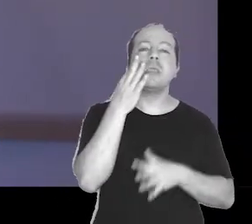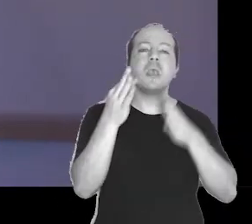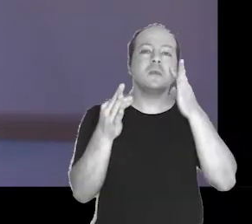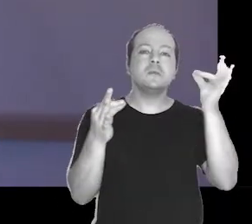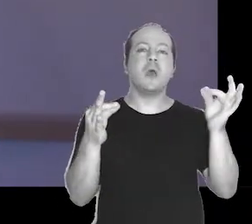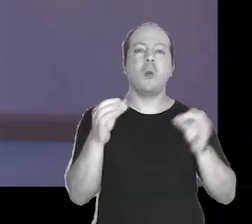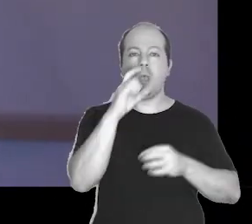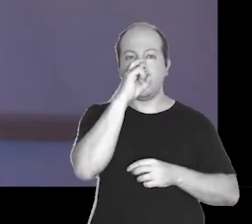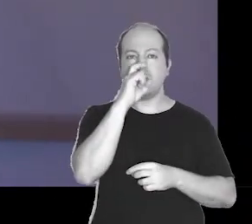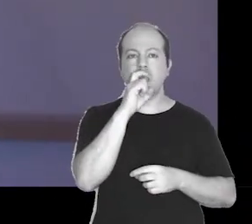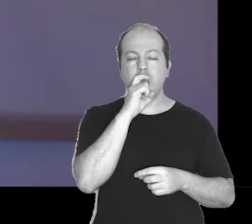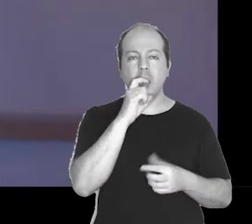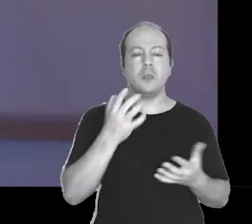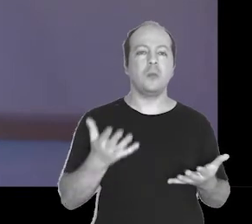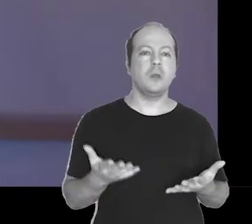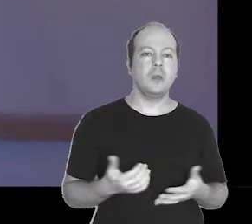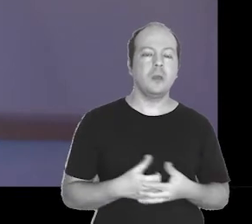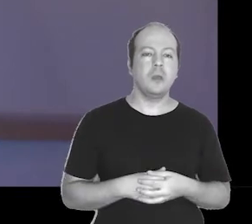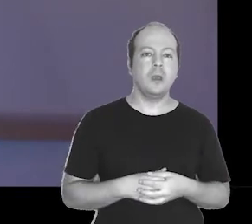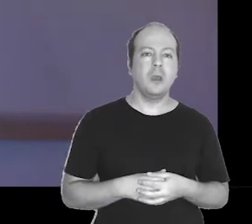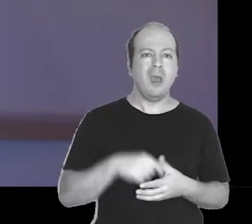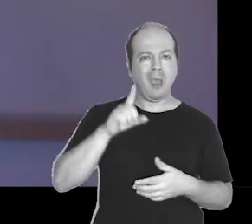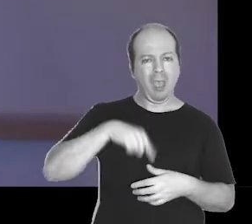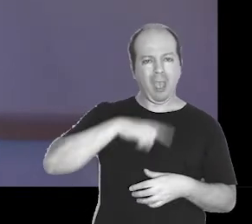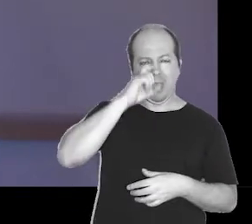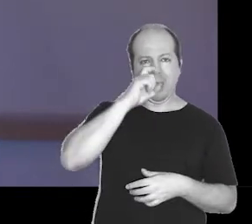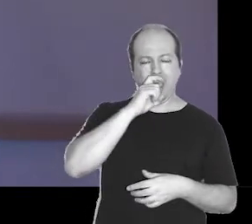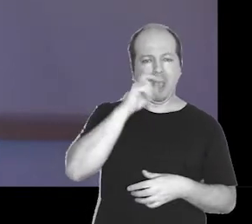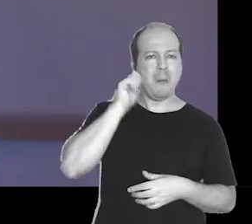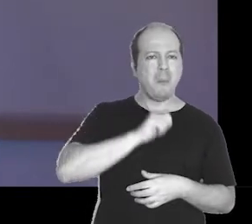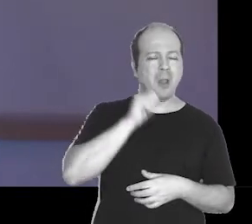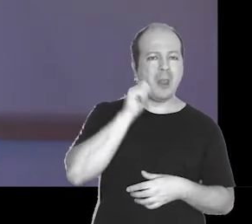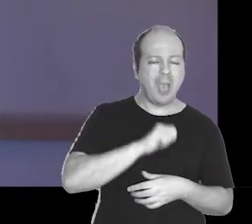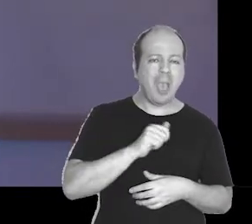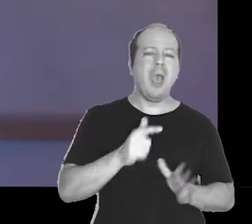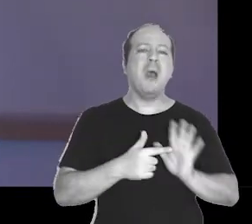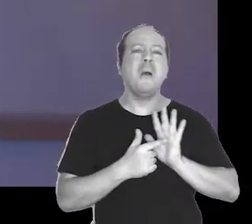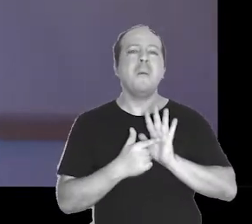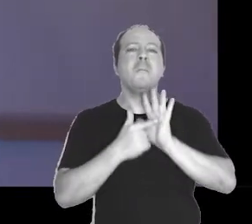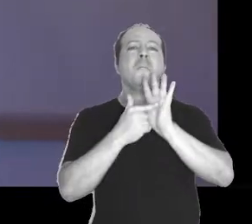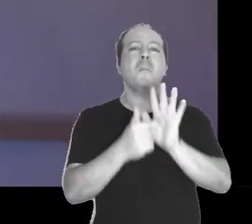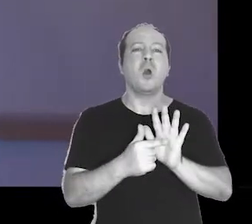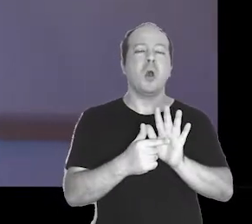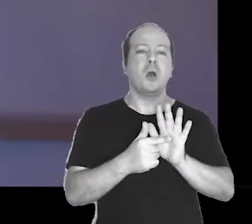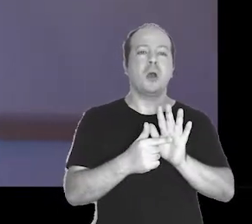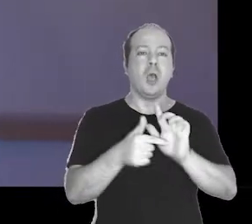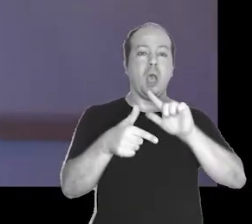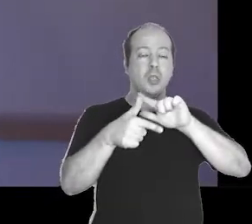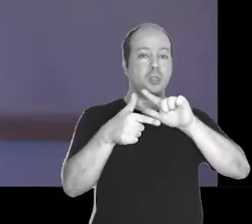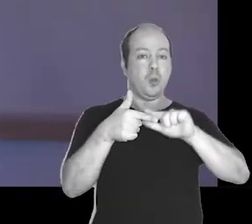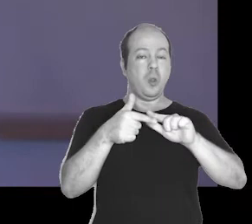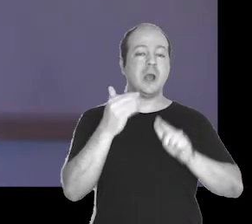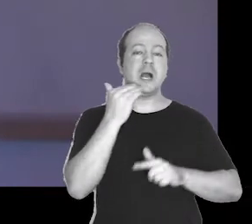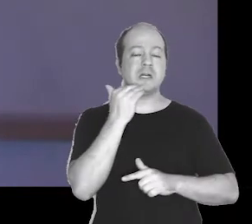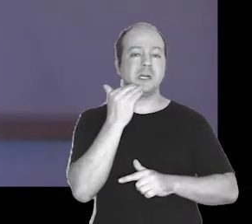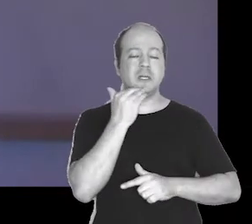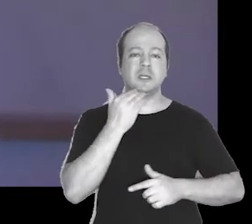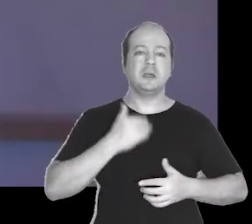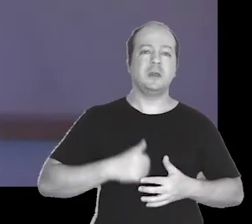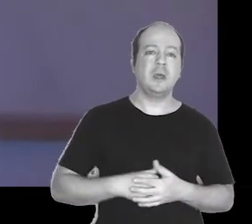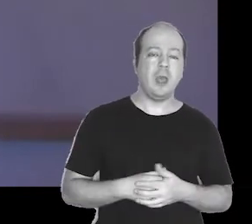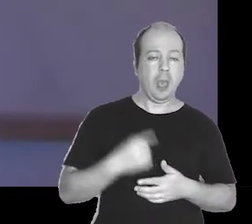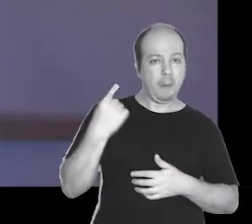os seios. O peito da mulher apresenta duas imperfeições.